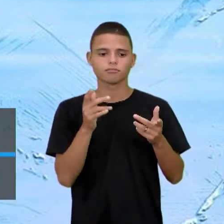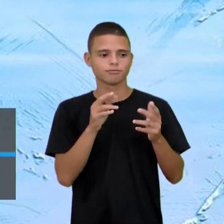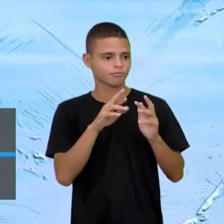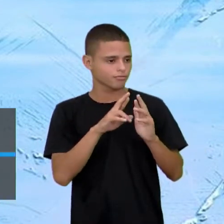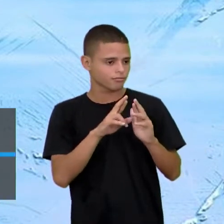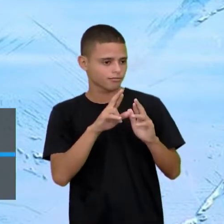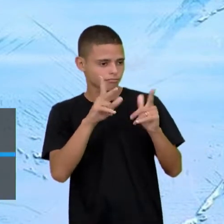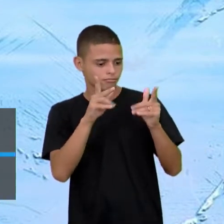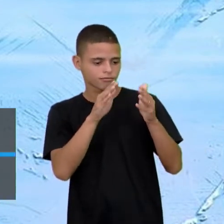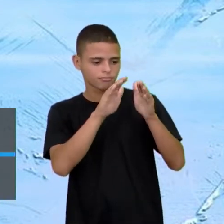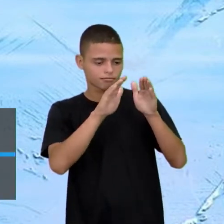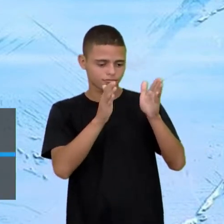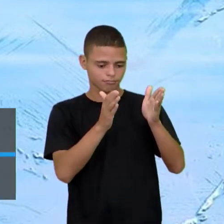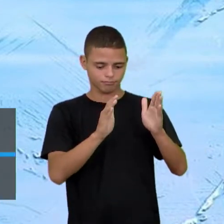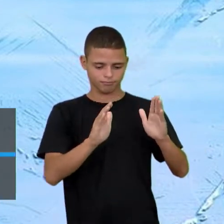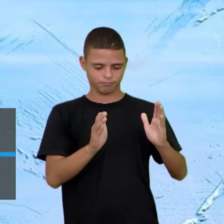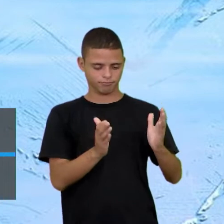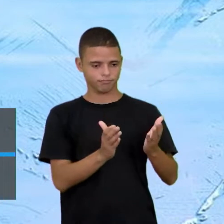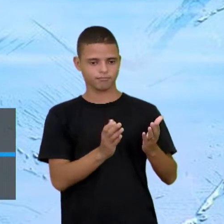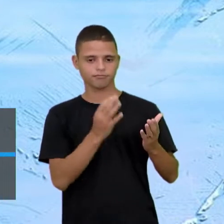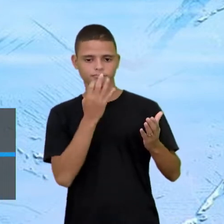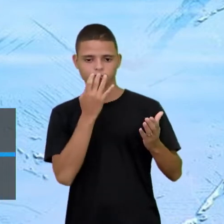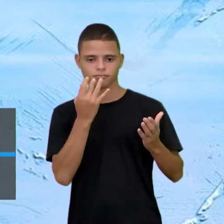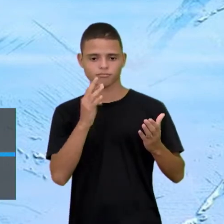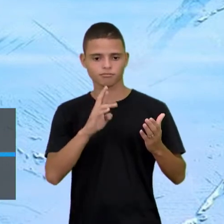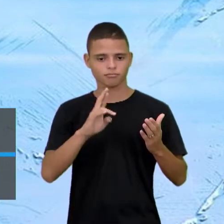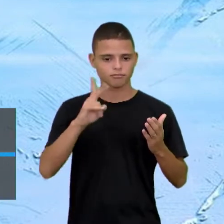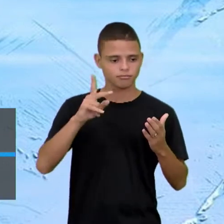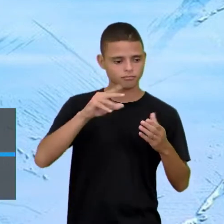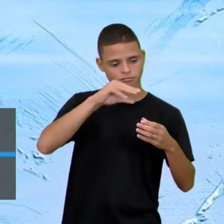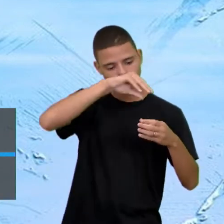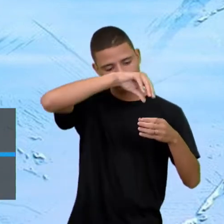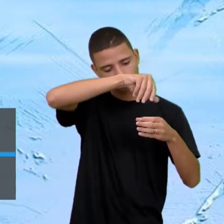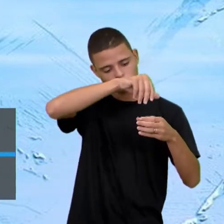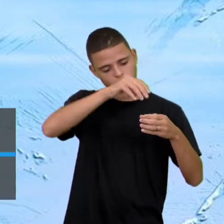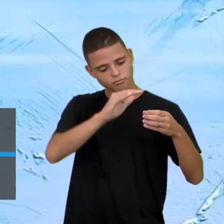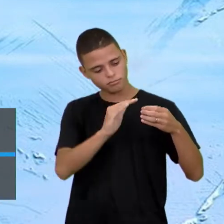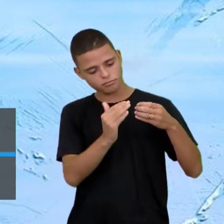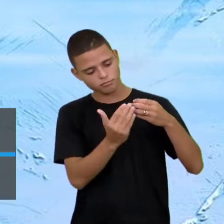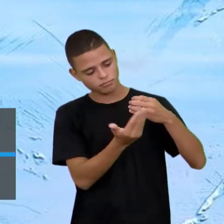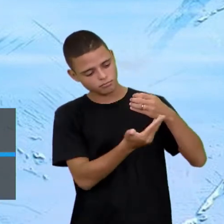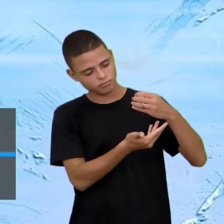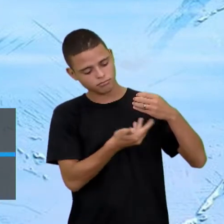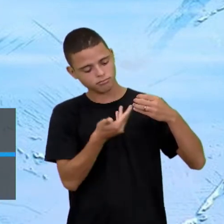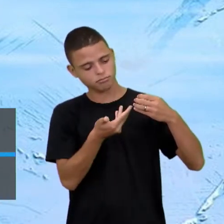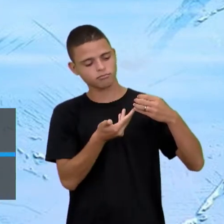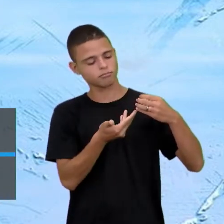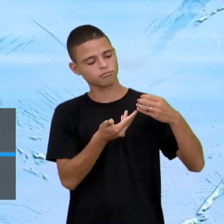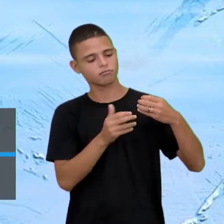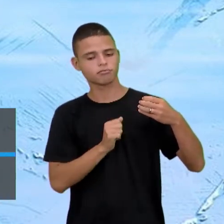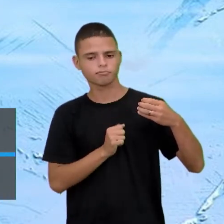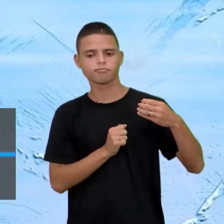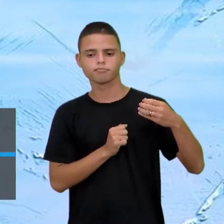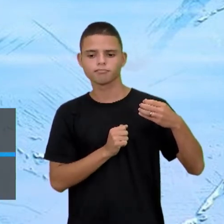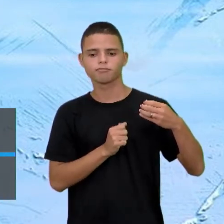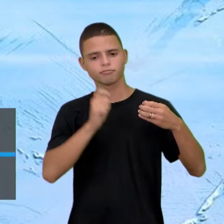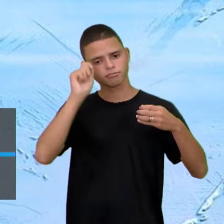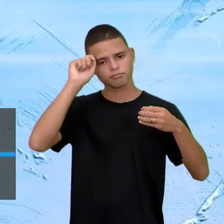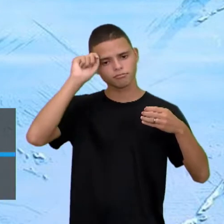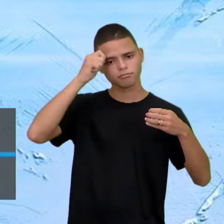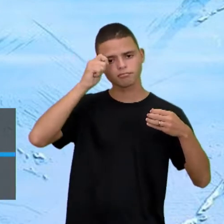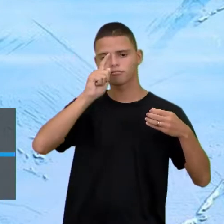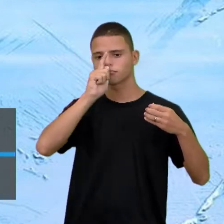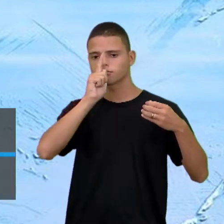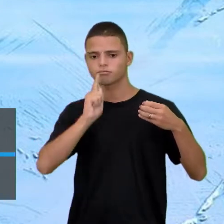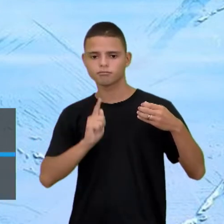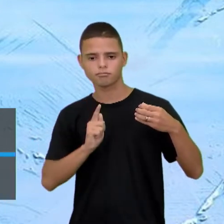anatômico, se colocar uma outra cor na tampa, uma cor no rótulo, deixar transparente e contrastar essa forma com o preto e o vermelho.